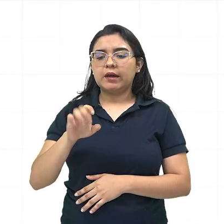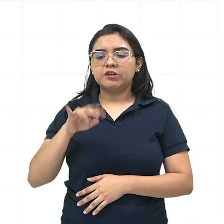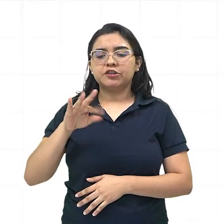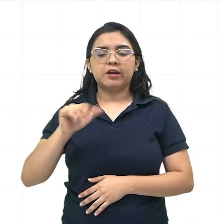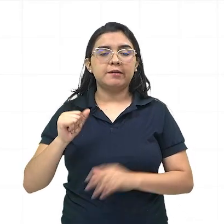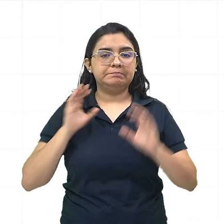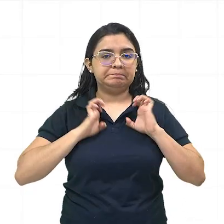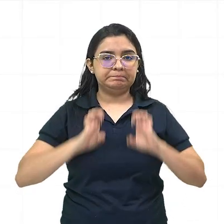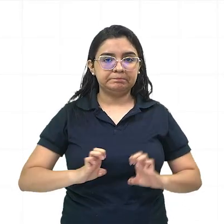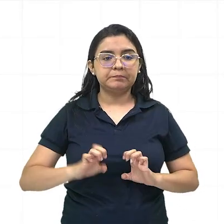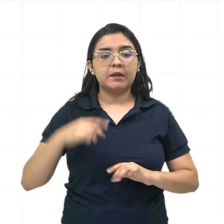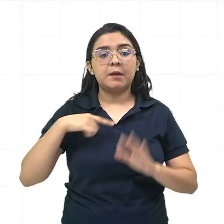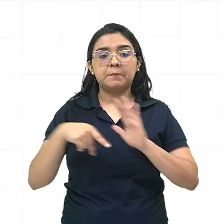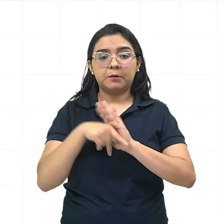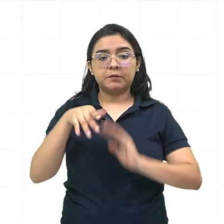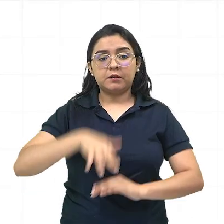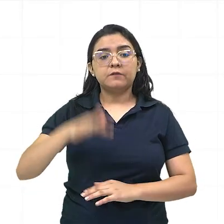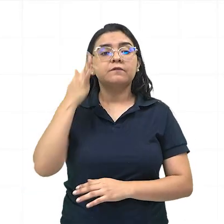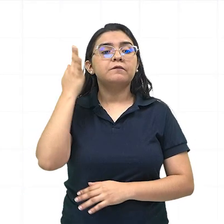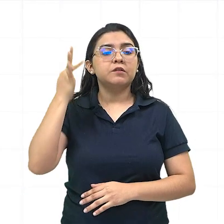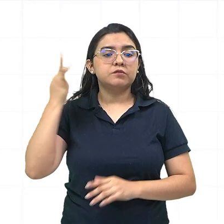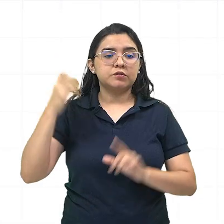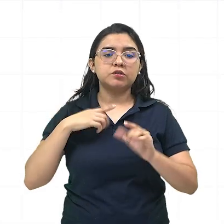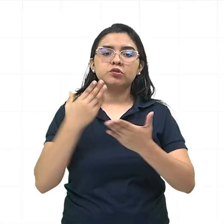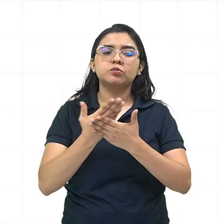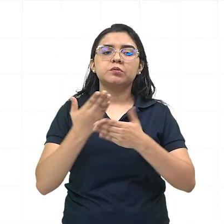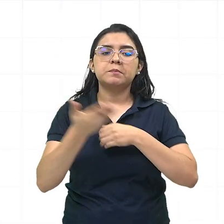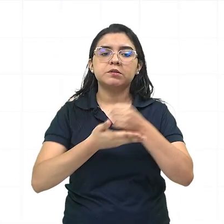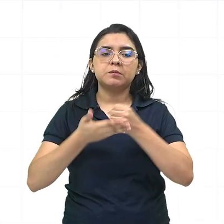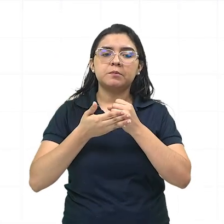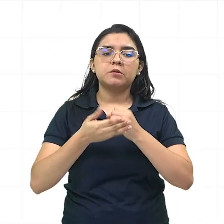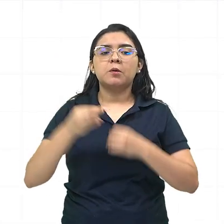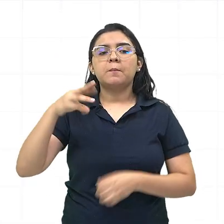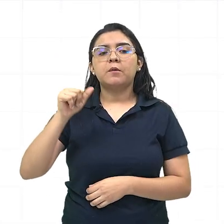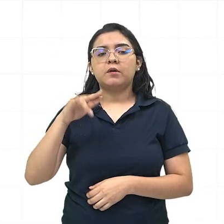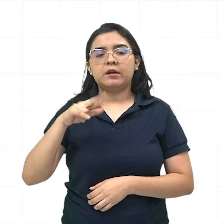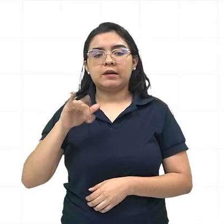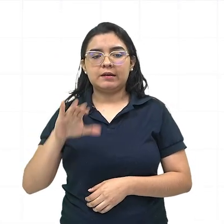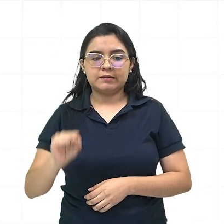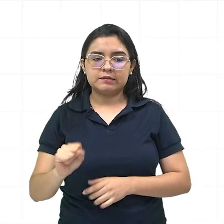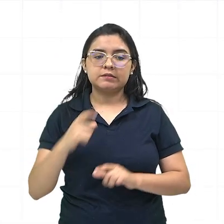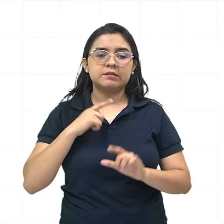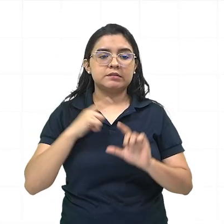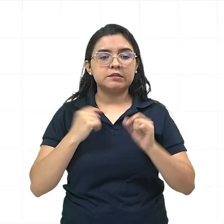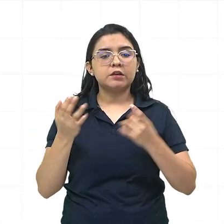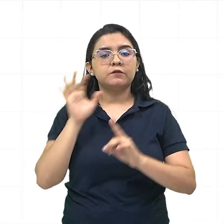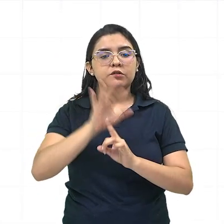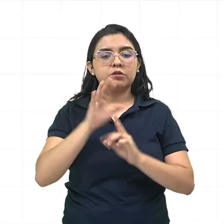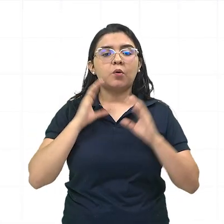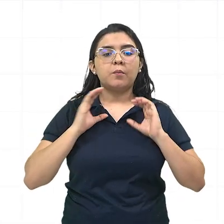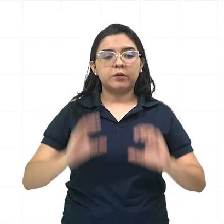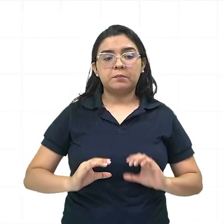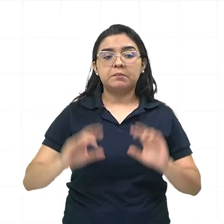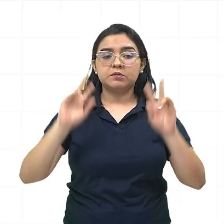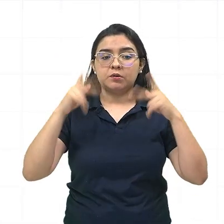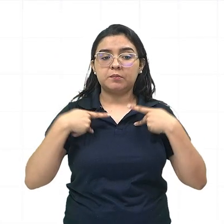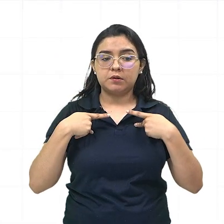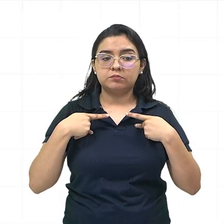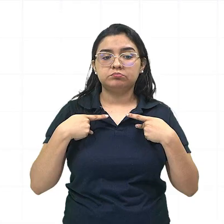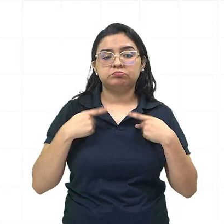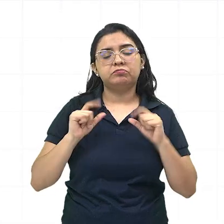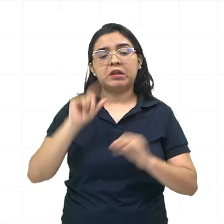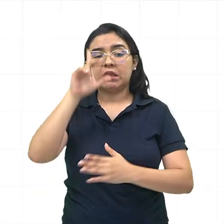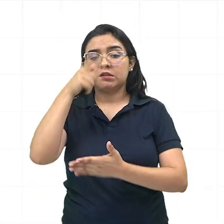ética. Ética é o ramo da filosofia que estuda princípios morais que regem o comportamento humano. Ela